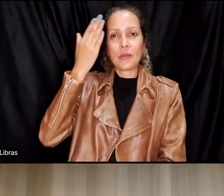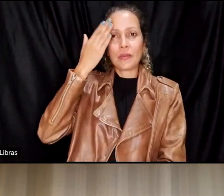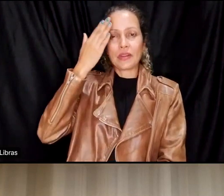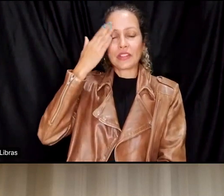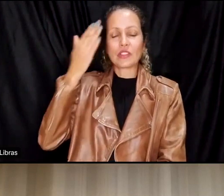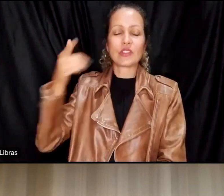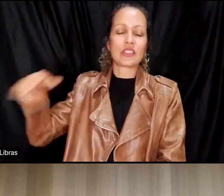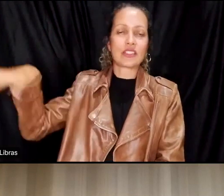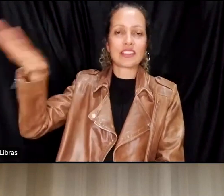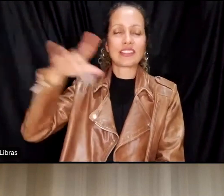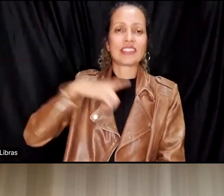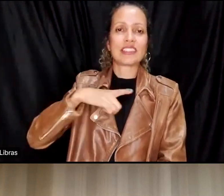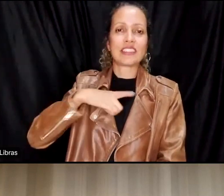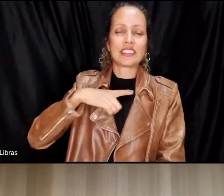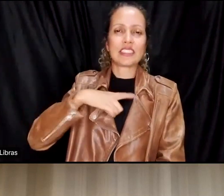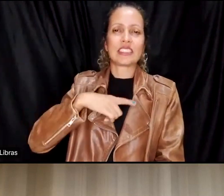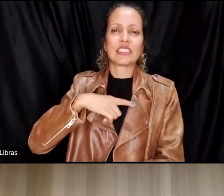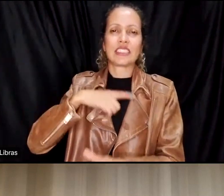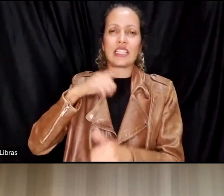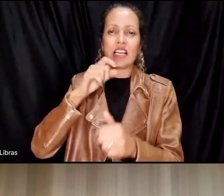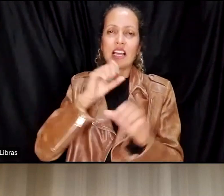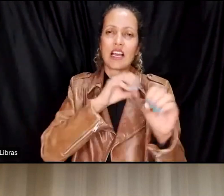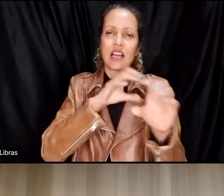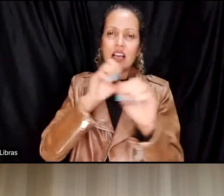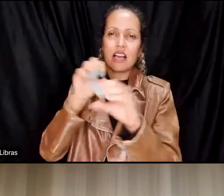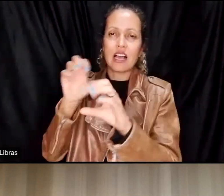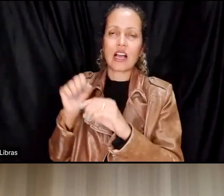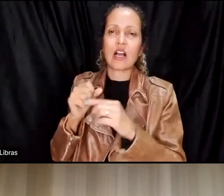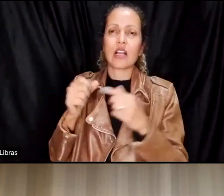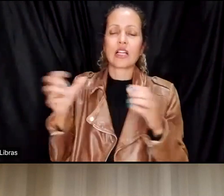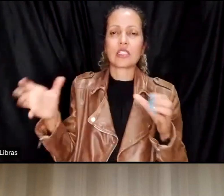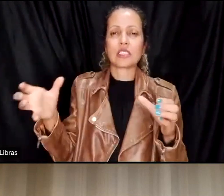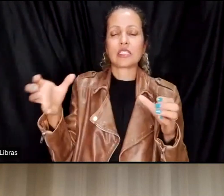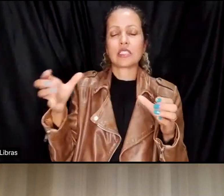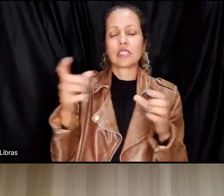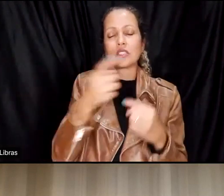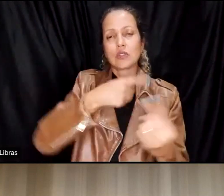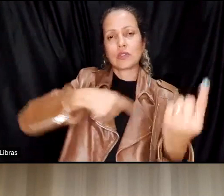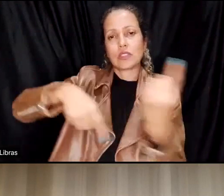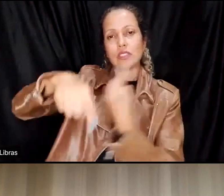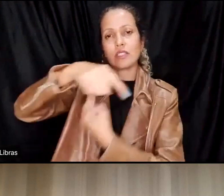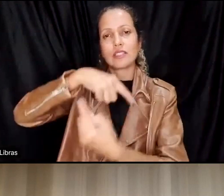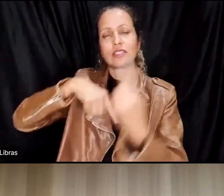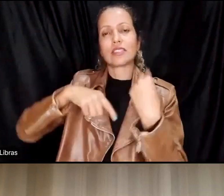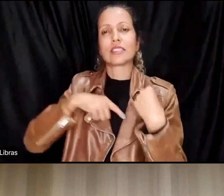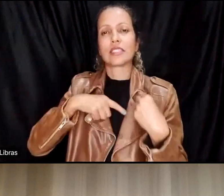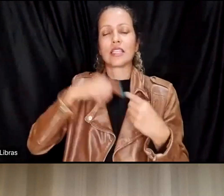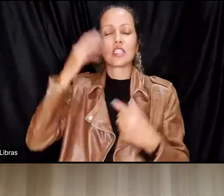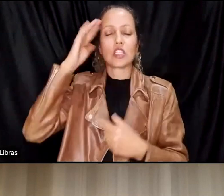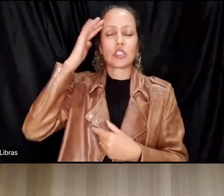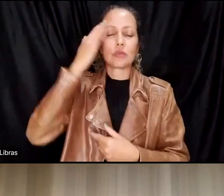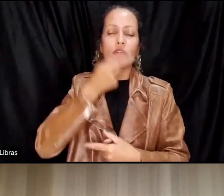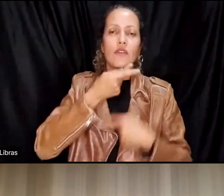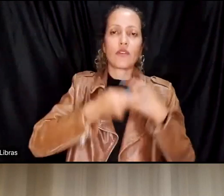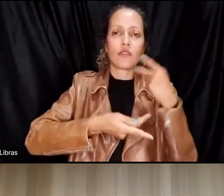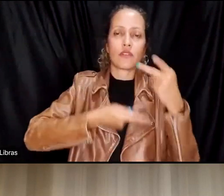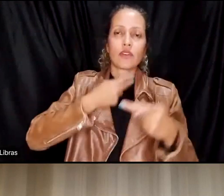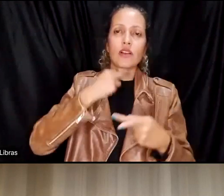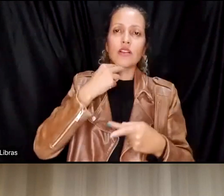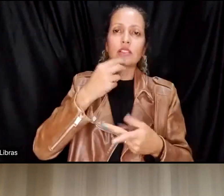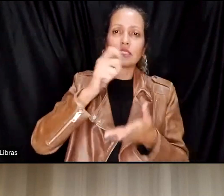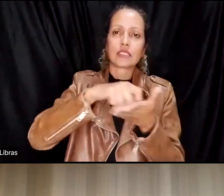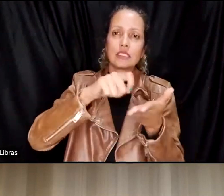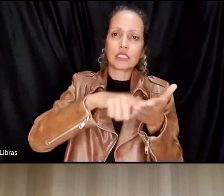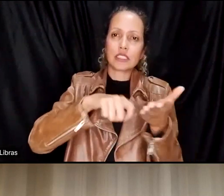desenvolver as habilidades de fala, entendimento, leitura e escrita de forma dinâmica e prazerosa. a gente